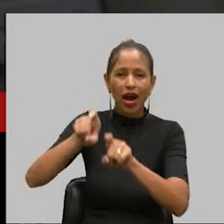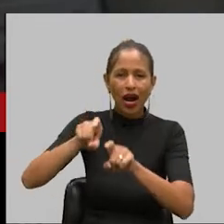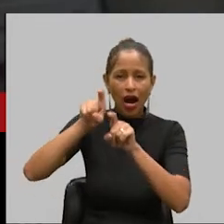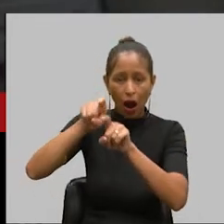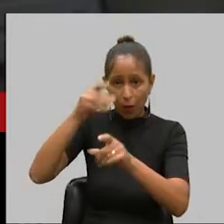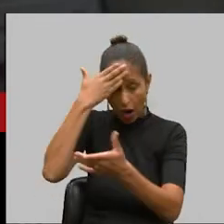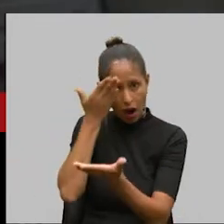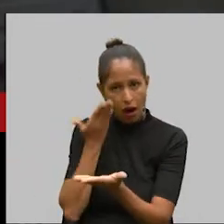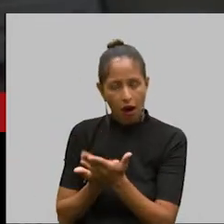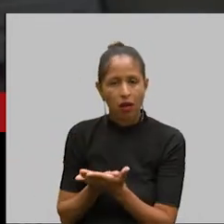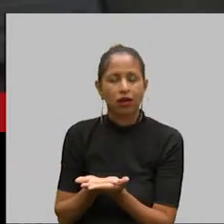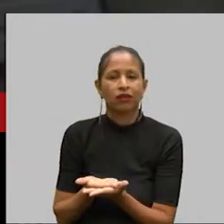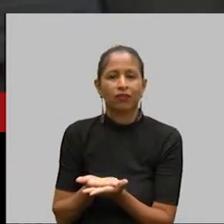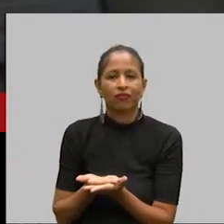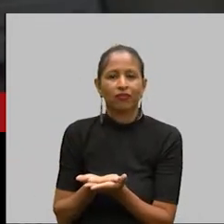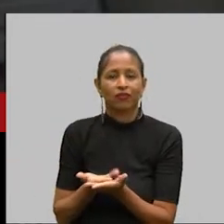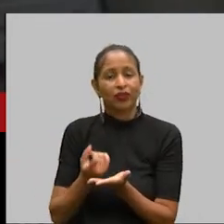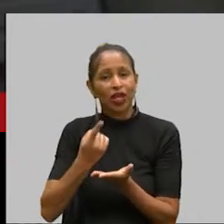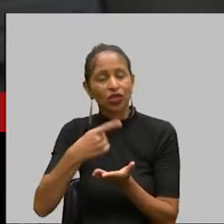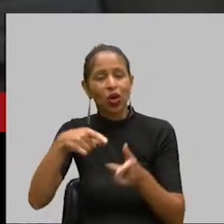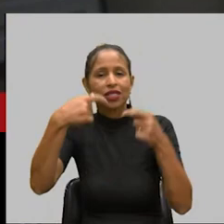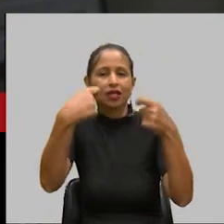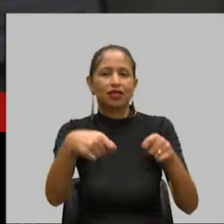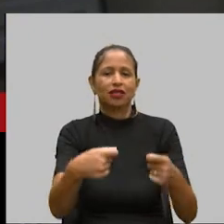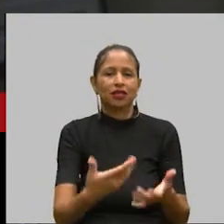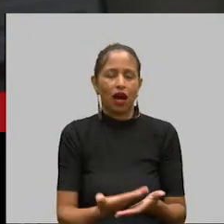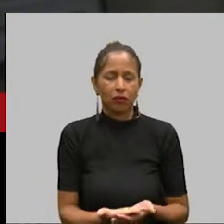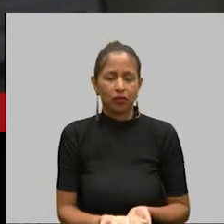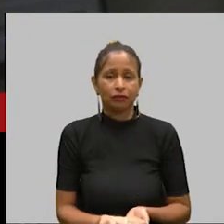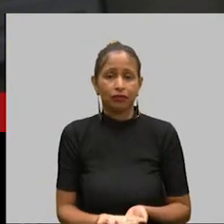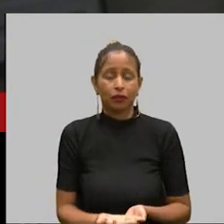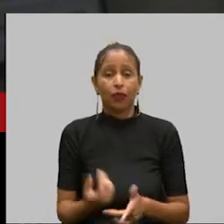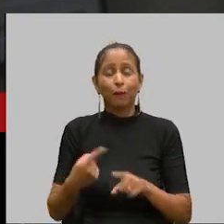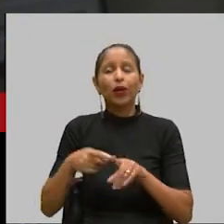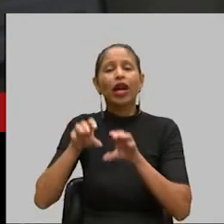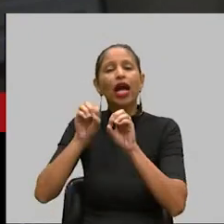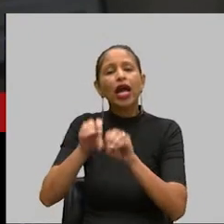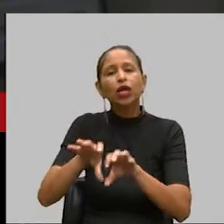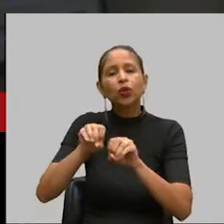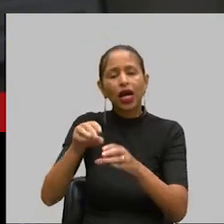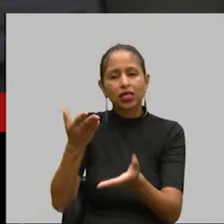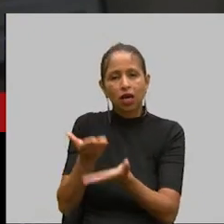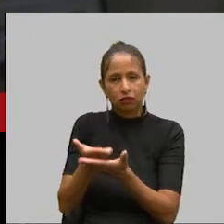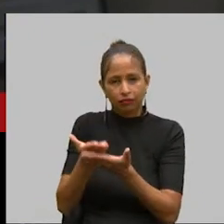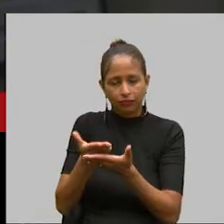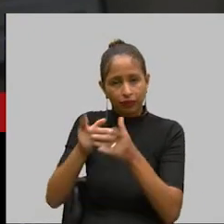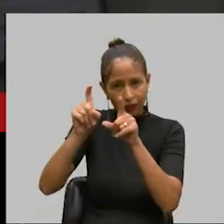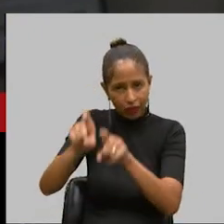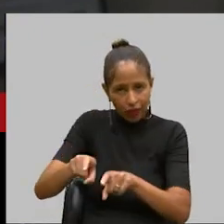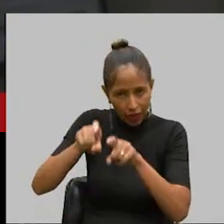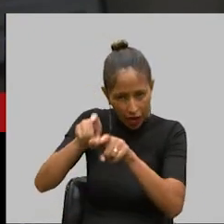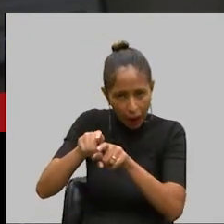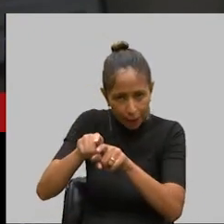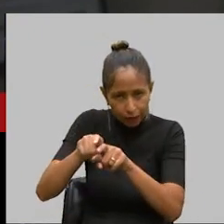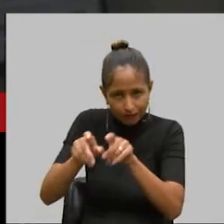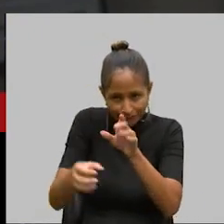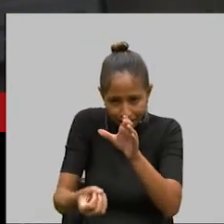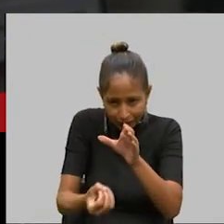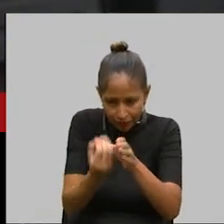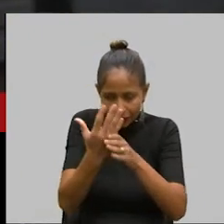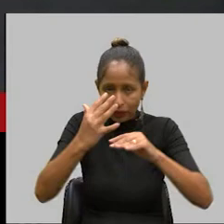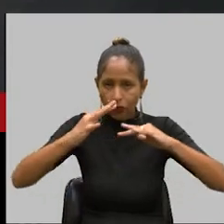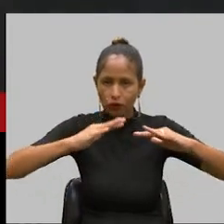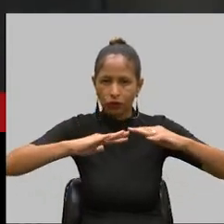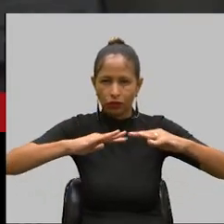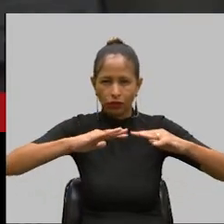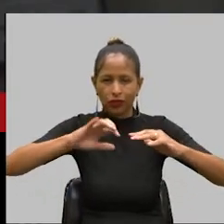acreditamos e que nós necessitamos porque a educação do campo ela nasce desse movimento que